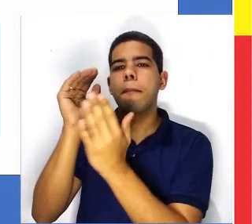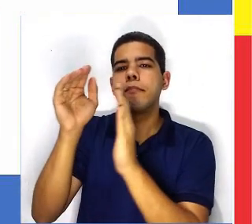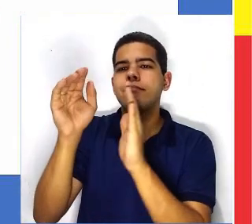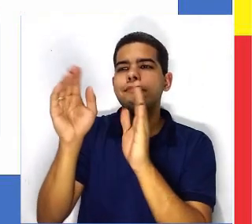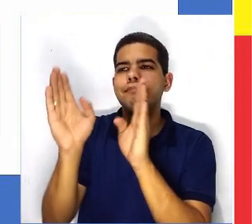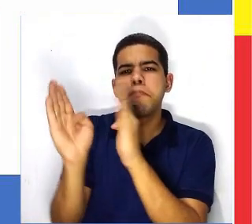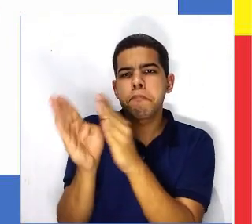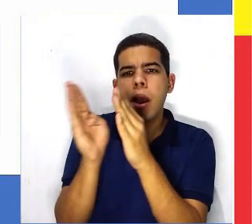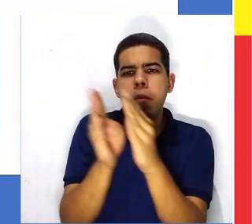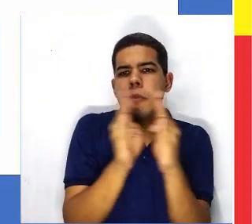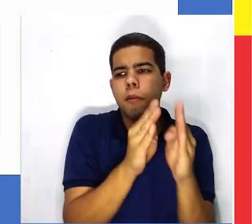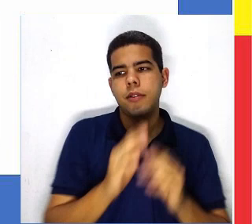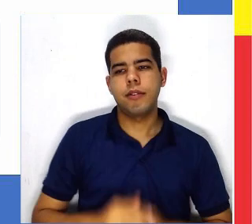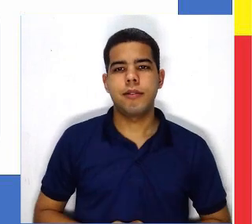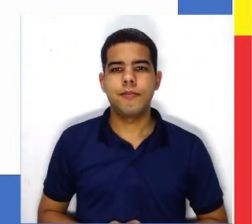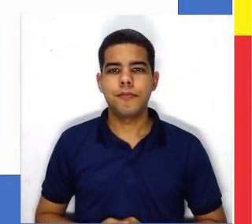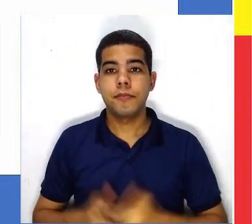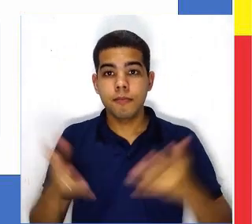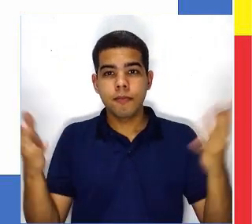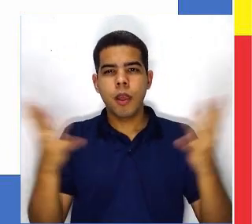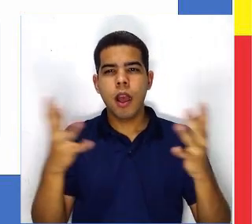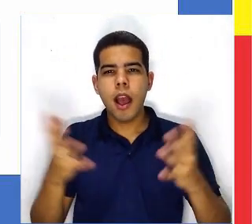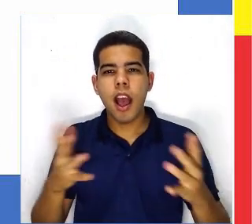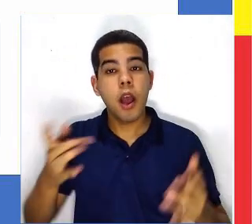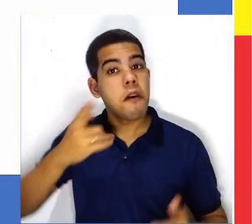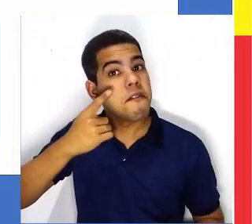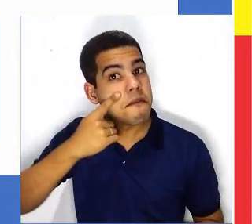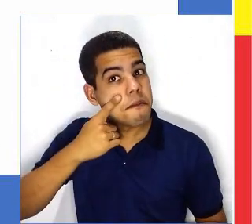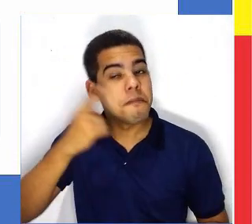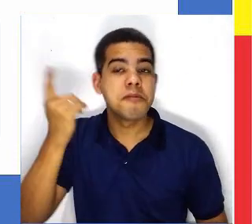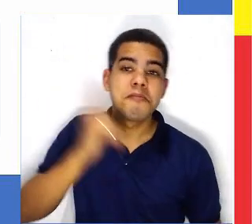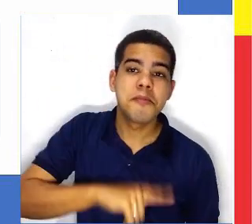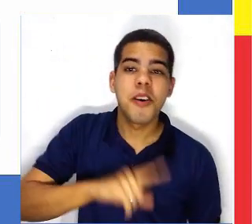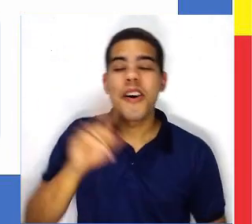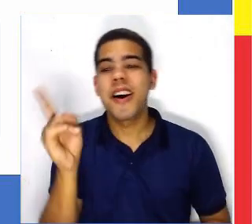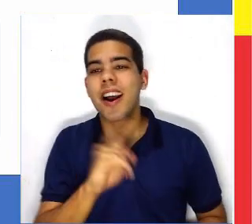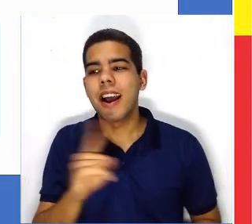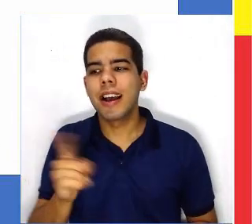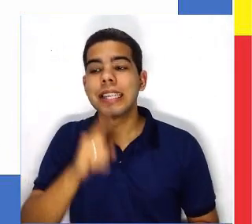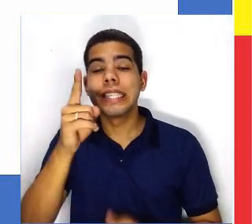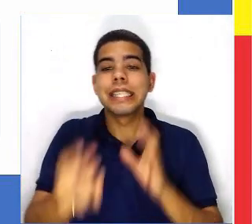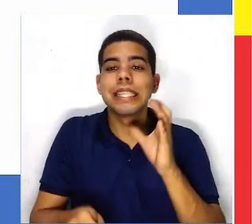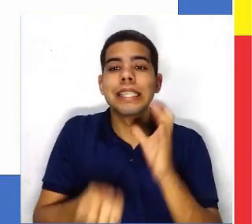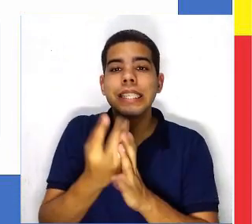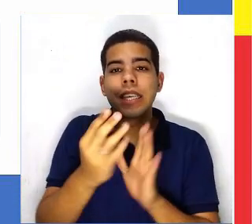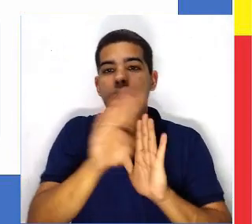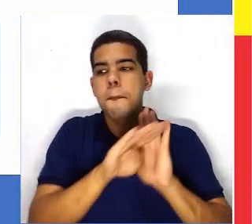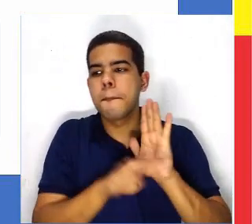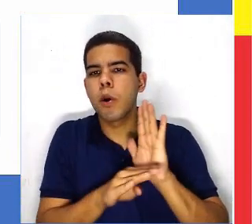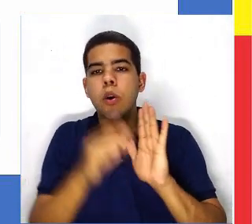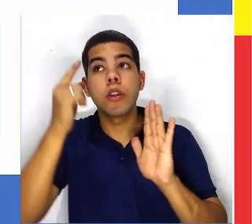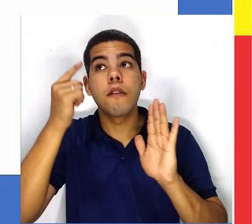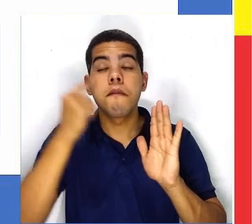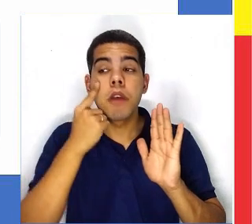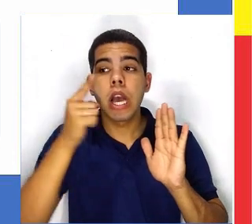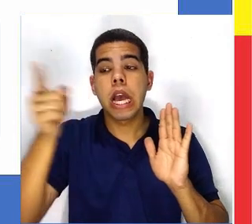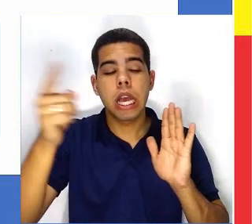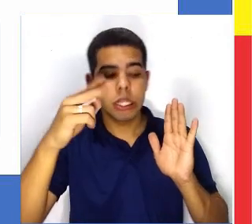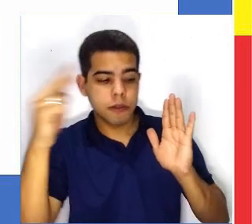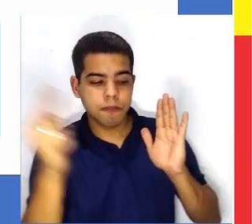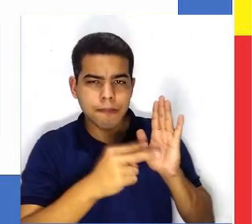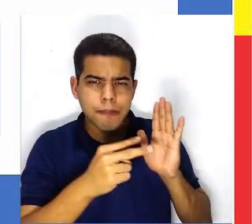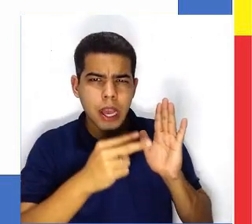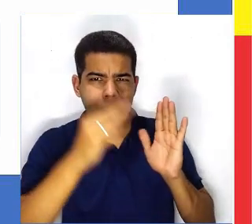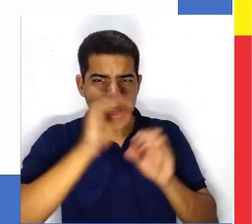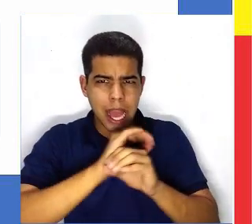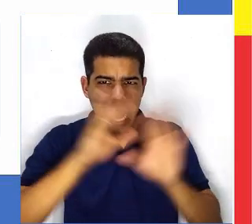todo. Temos agora um desafio: criar um projeto e fazer com que o leitor compreenda com menos teoria